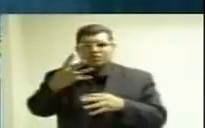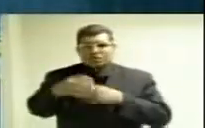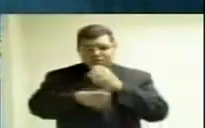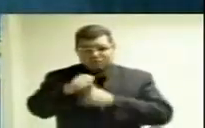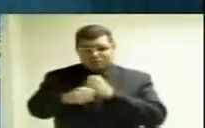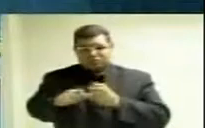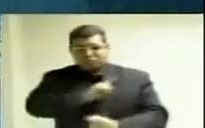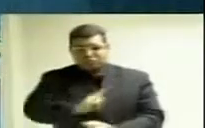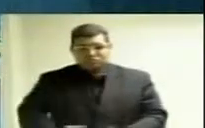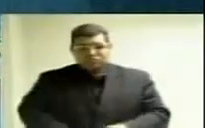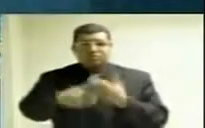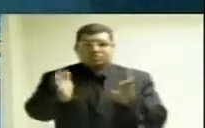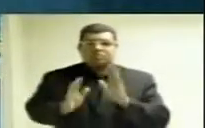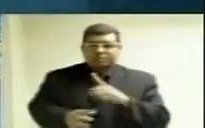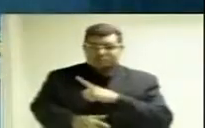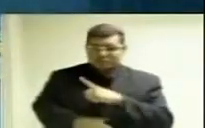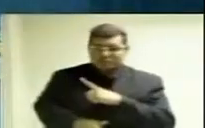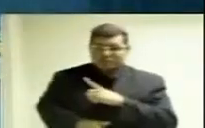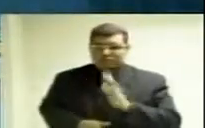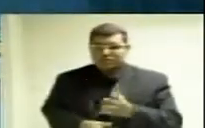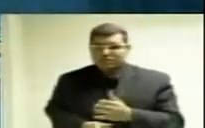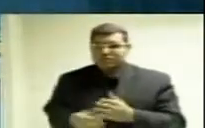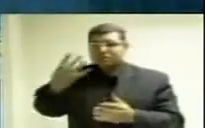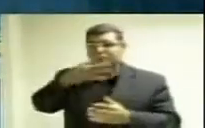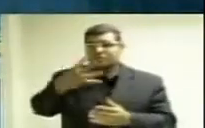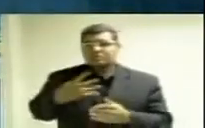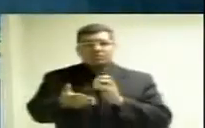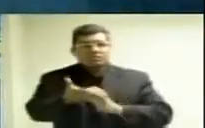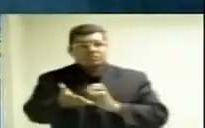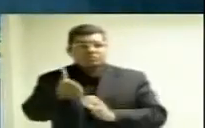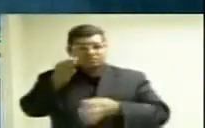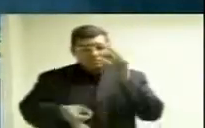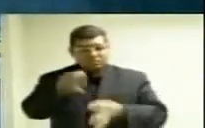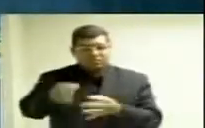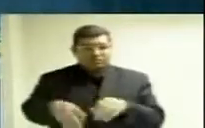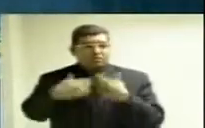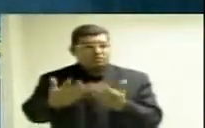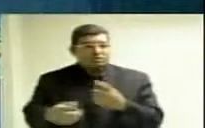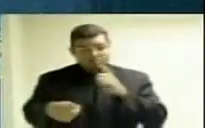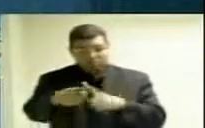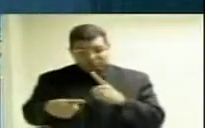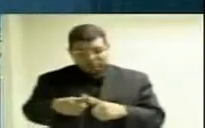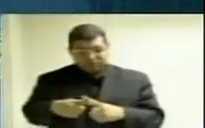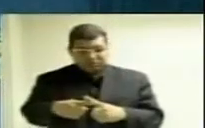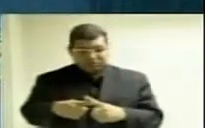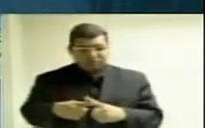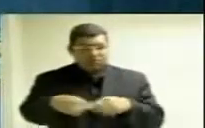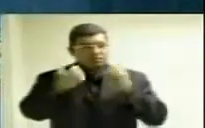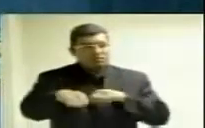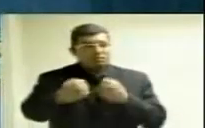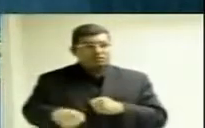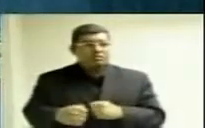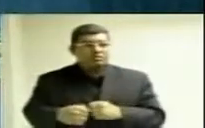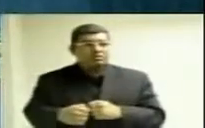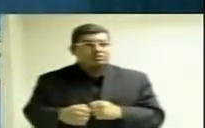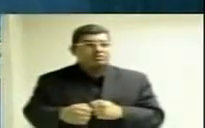anos de governo, em que já tivemos e que estamos no 4º secretário de Justiça. Portanto, é